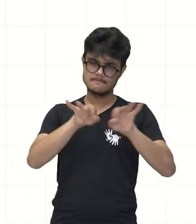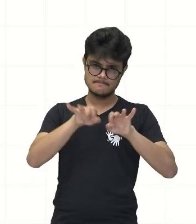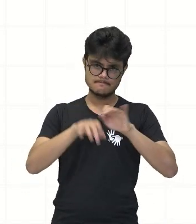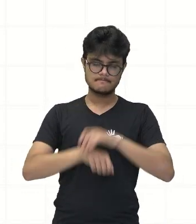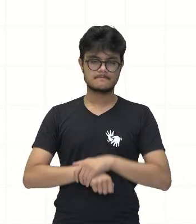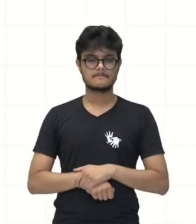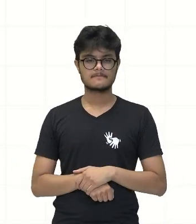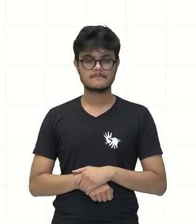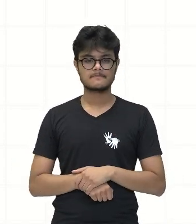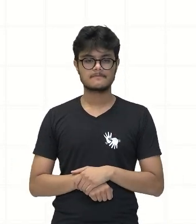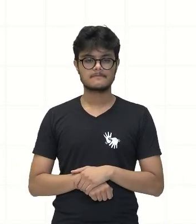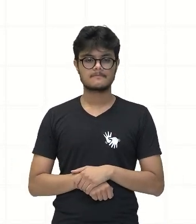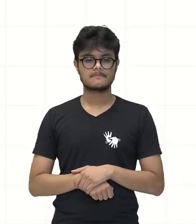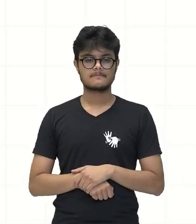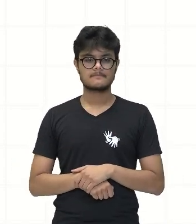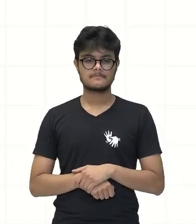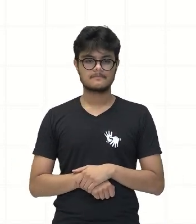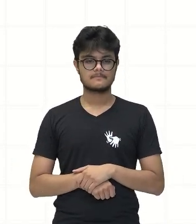a